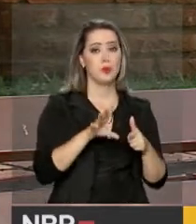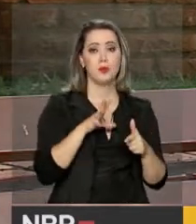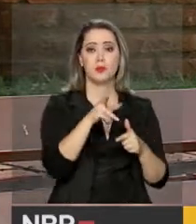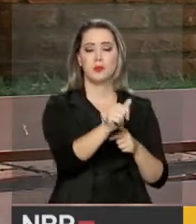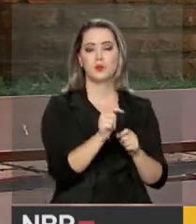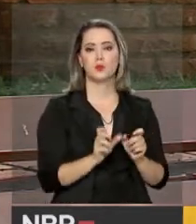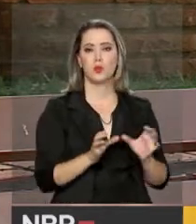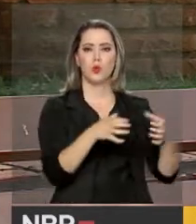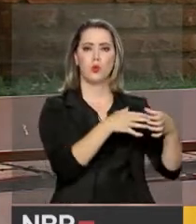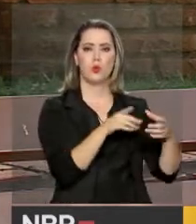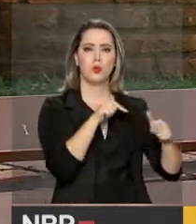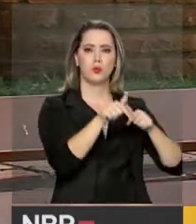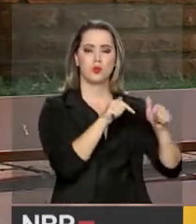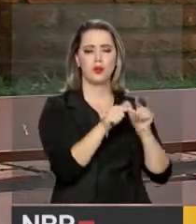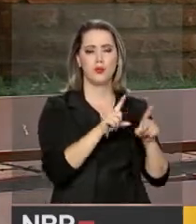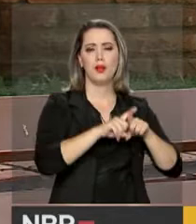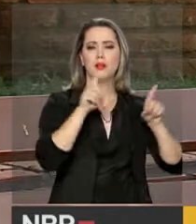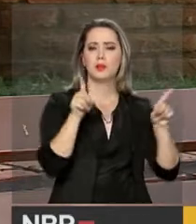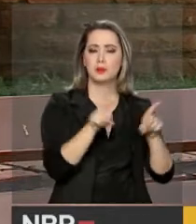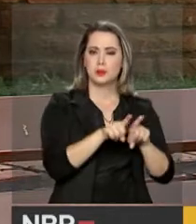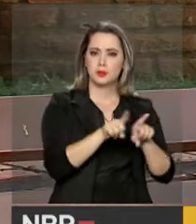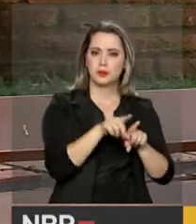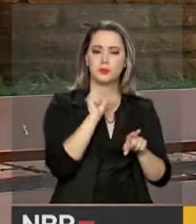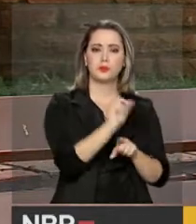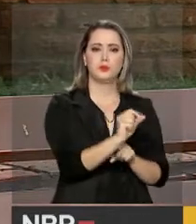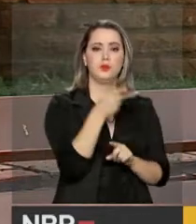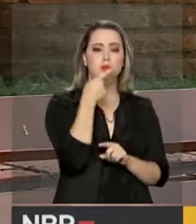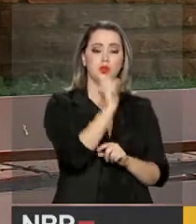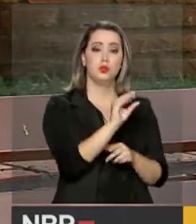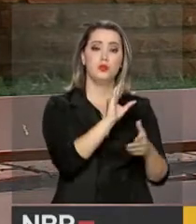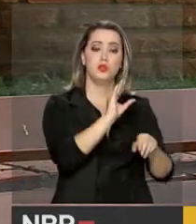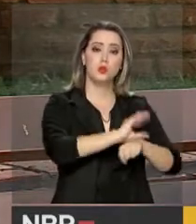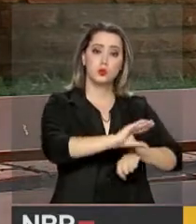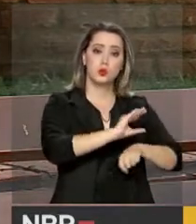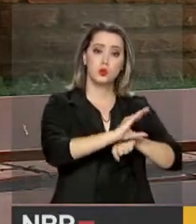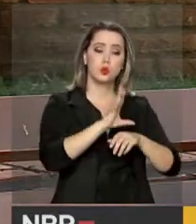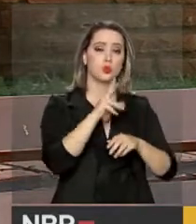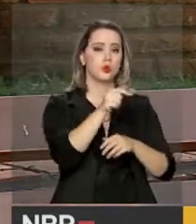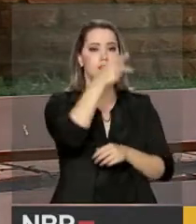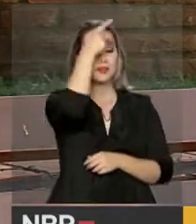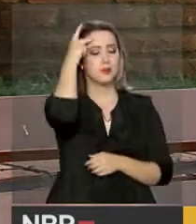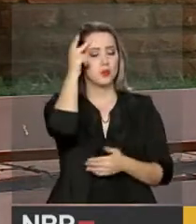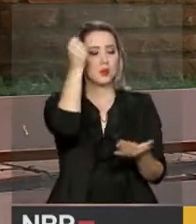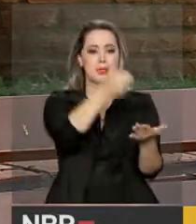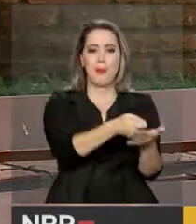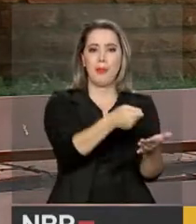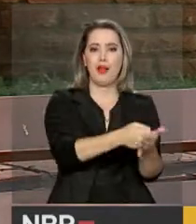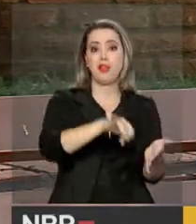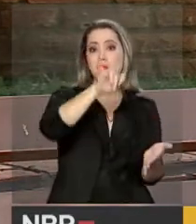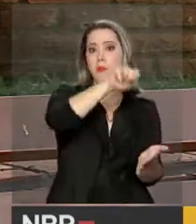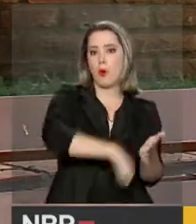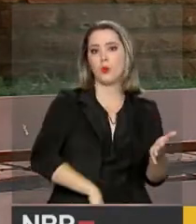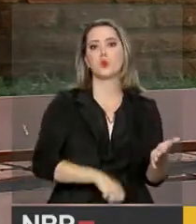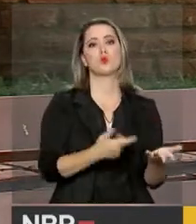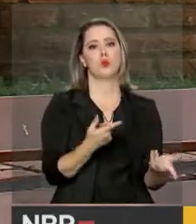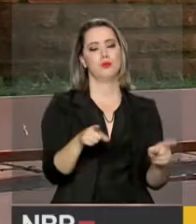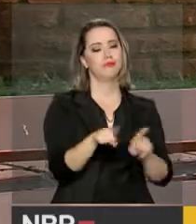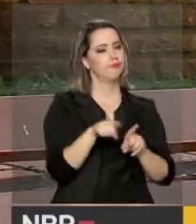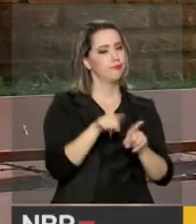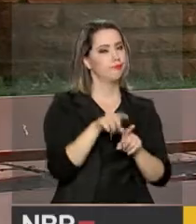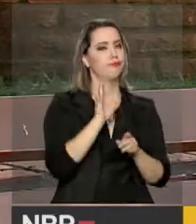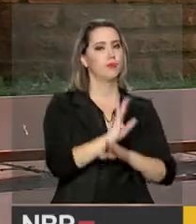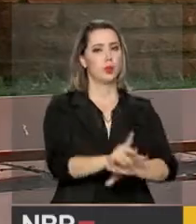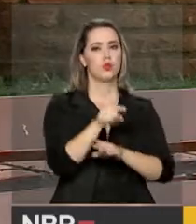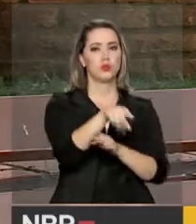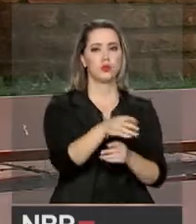quem é trabalhador e acidentado. Como a gente falou desses custos, todos que pagam impostos, todos nós pagamos, de certa forma